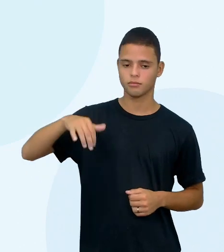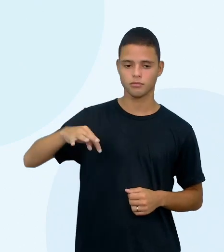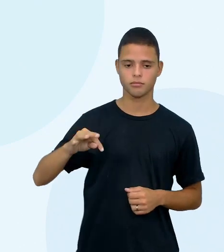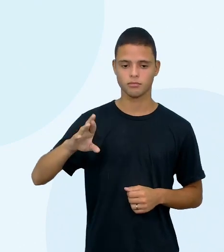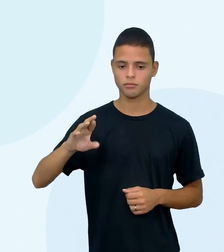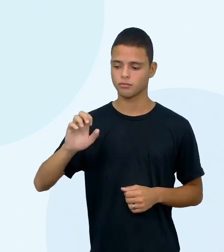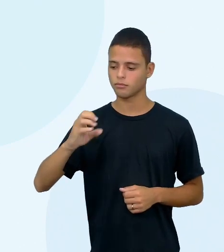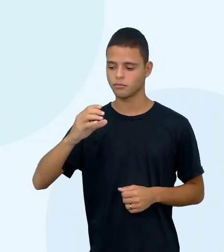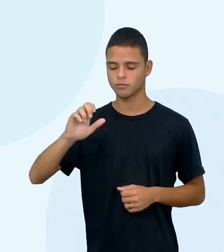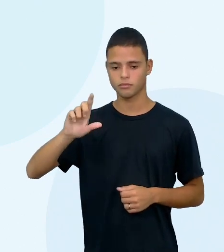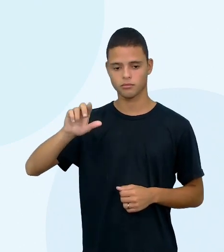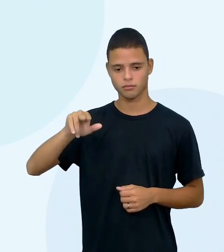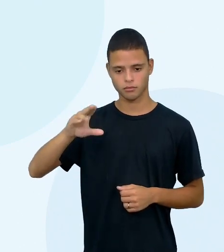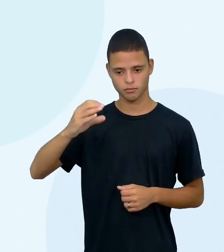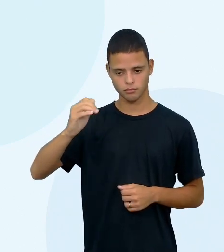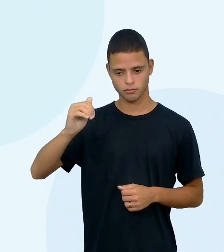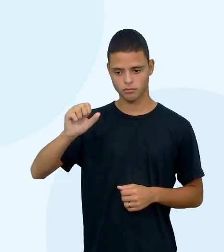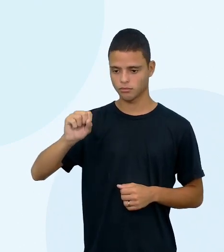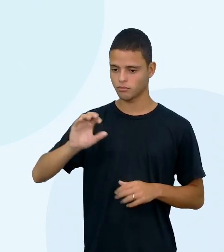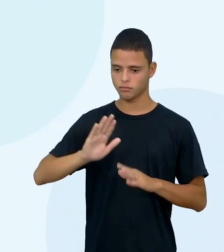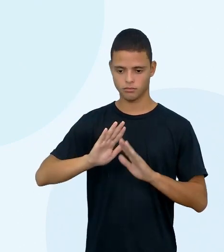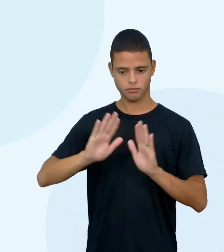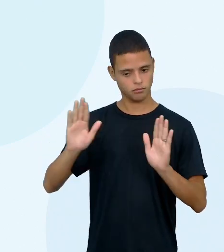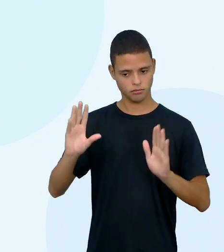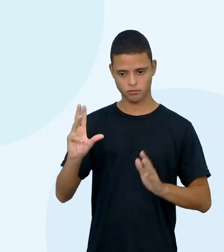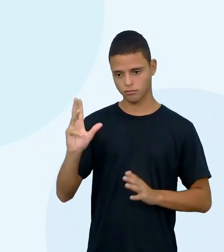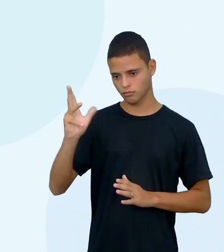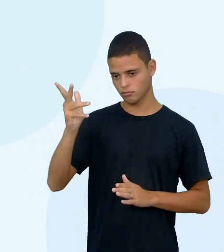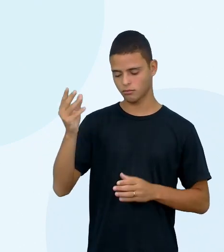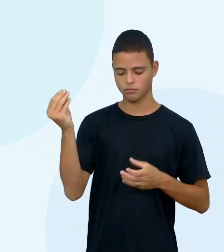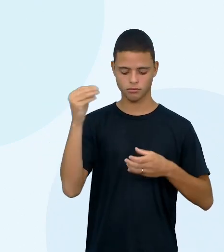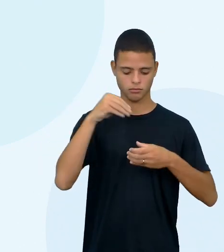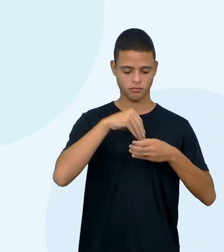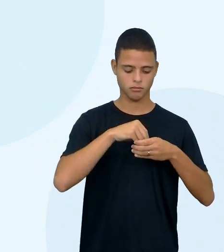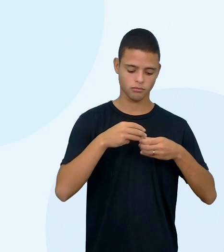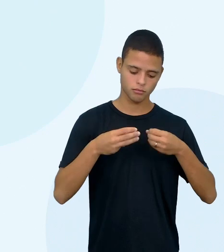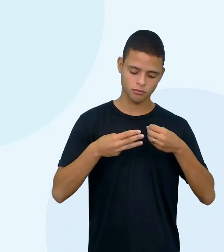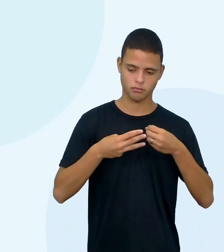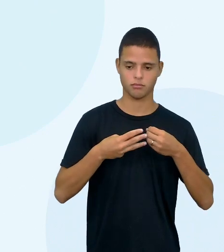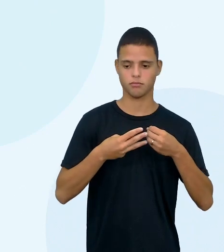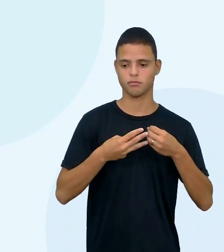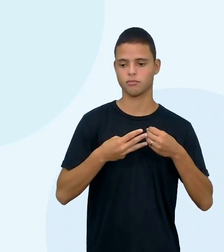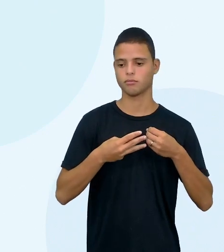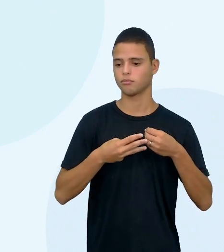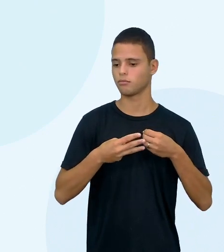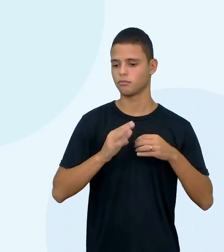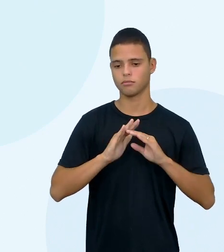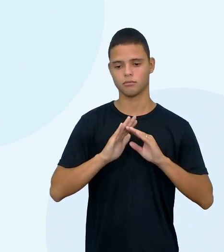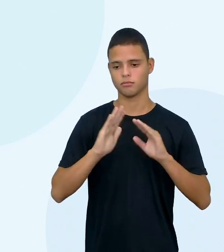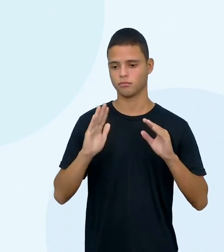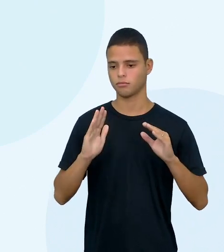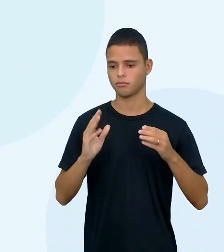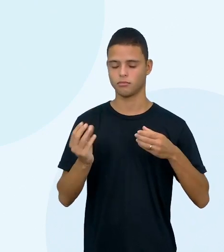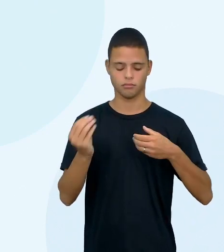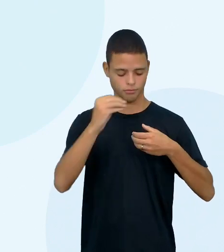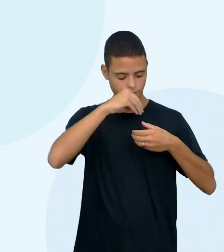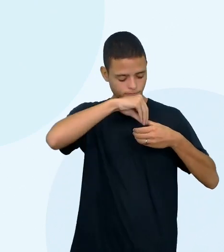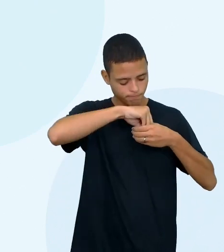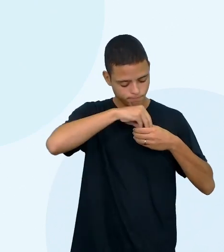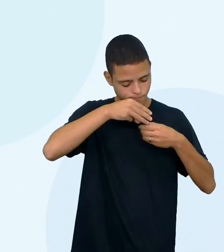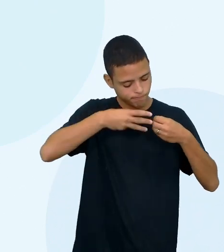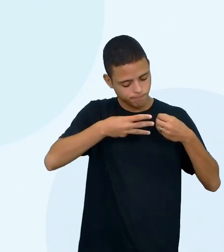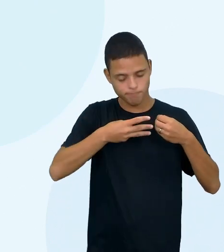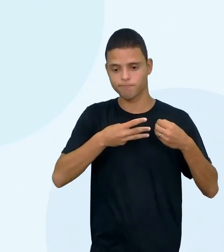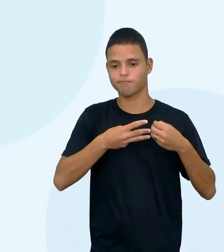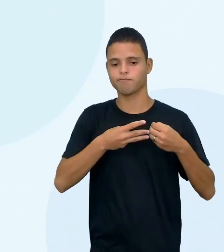especificamente intracelular, ou seja, só acontece dentro do organismo, exclusivamente no interior das células,